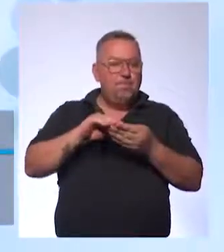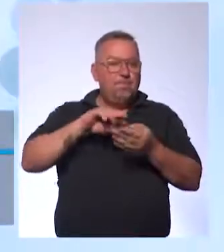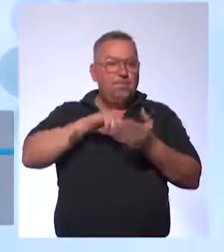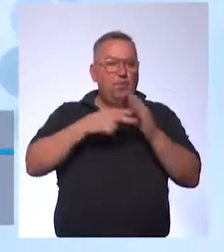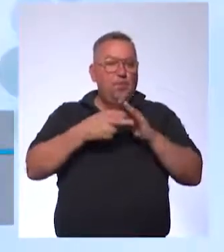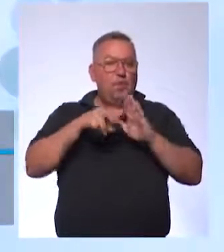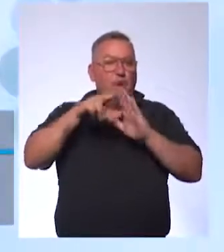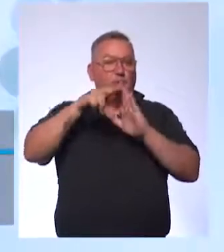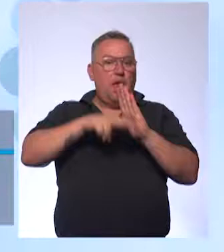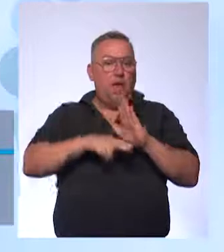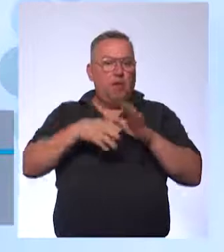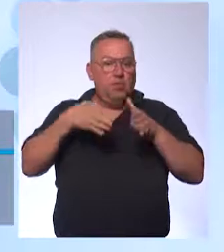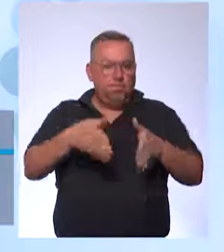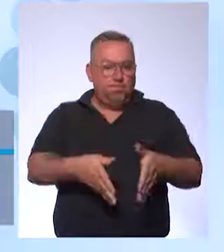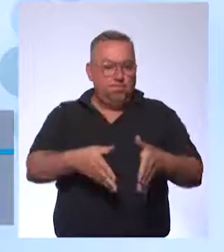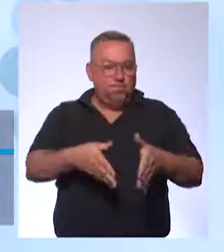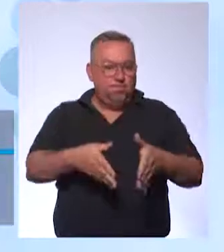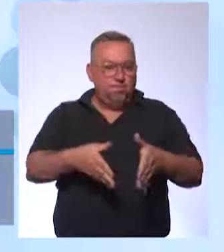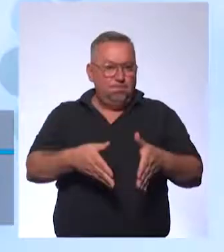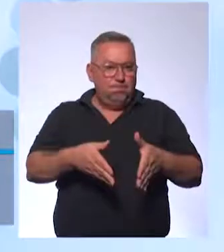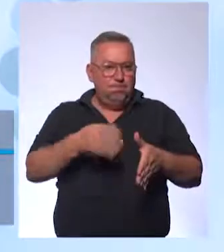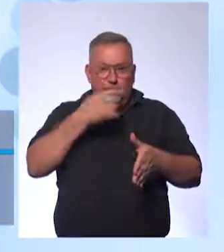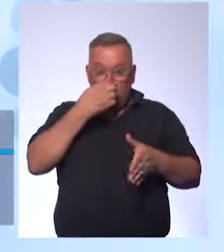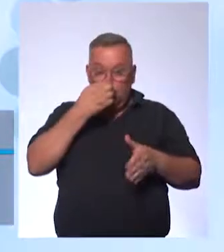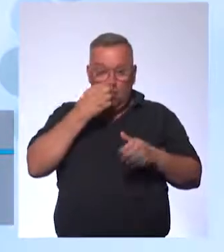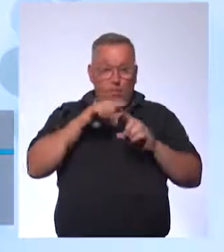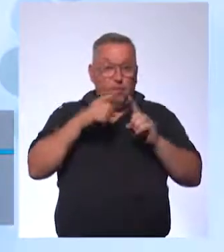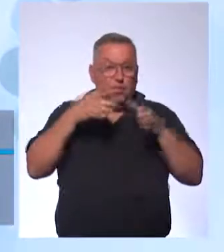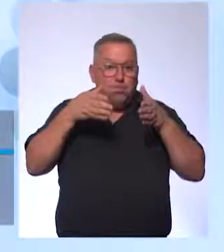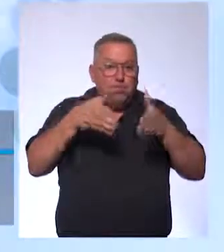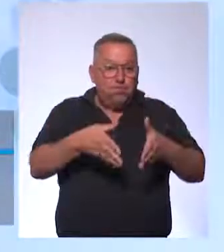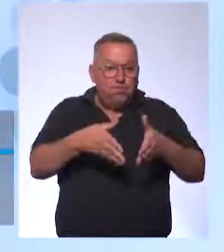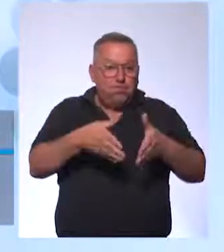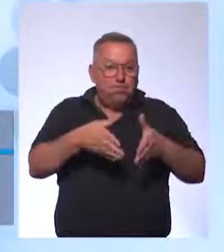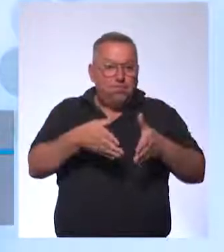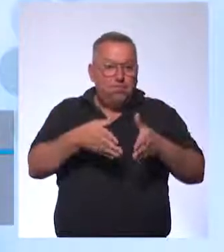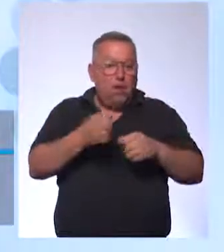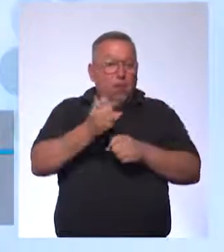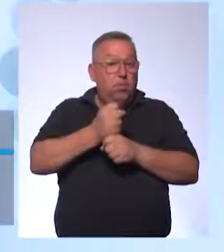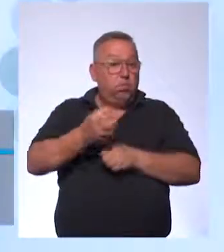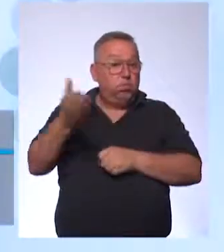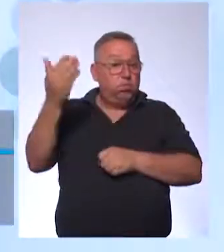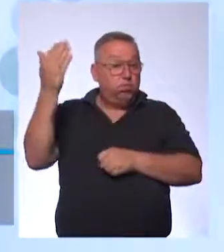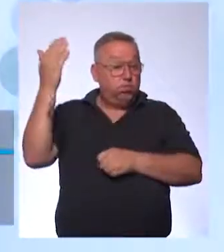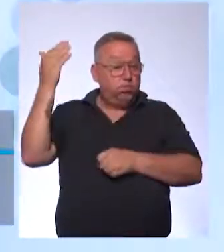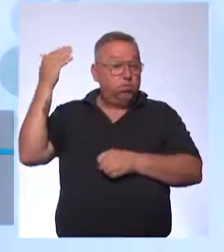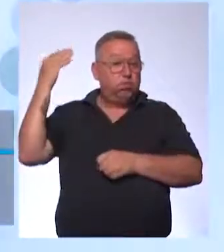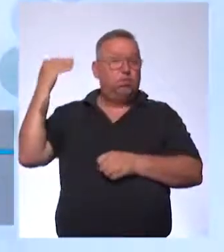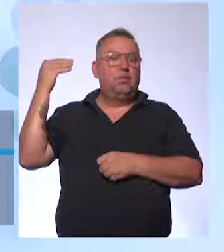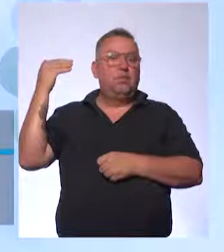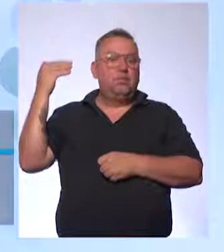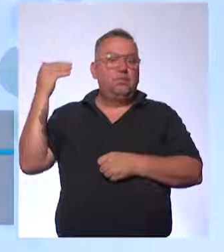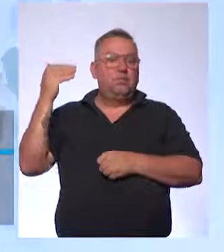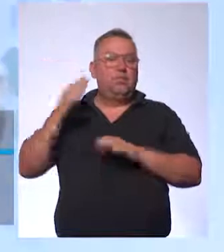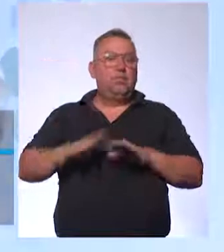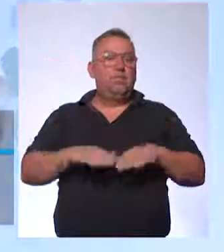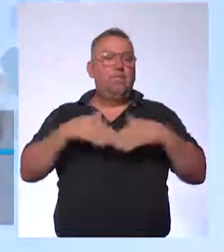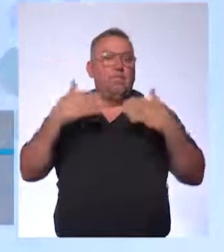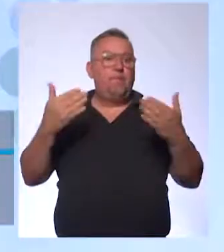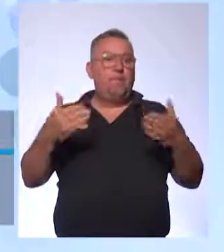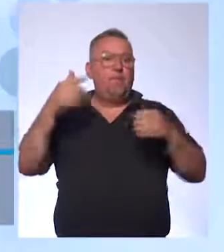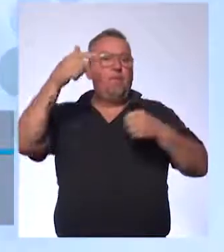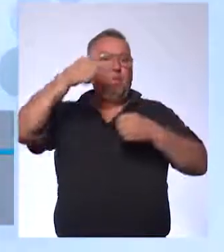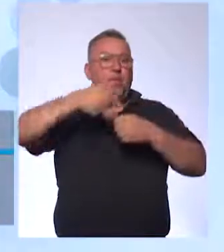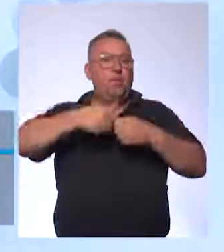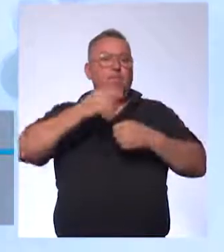enterrado, tá? Mas é enterrado há muito tempo, tá bom? Então, o petróleo,